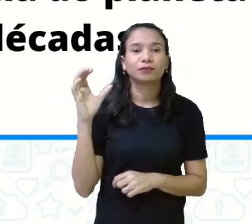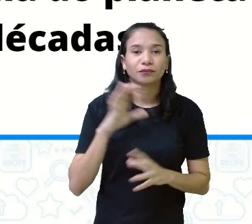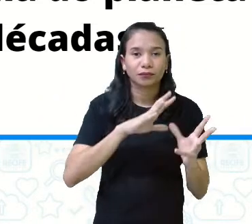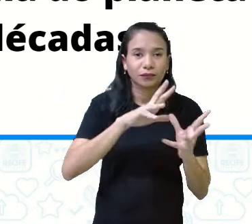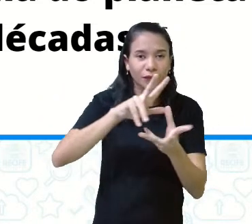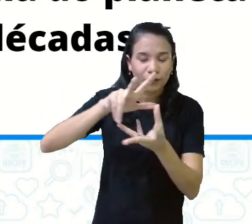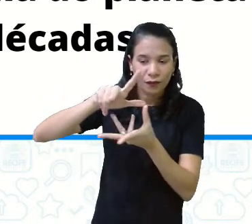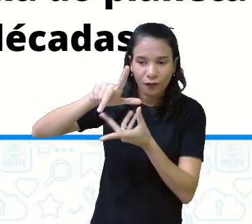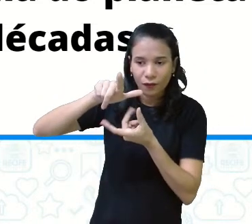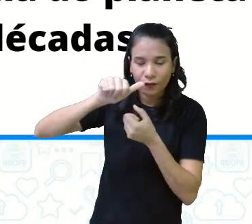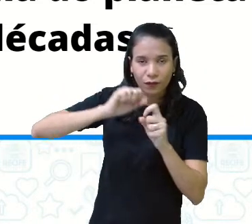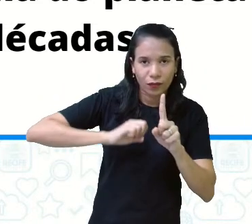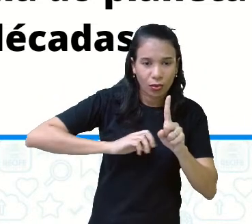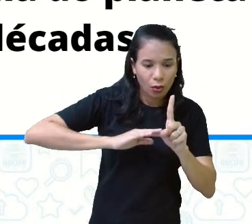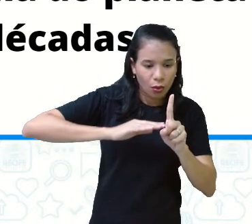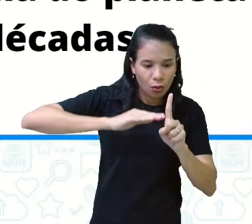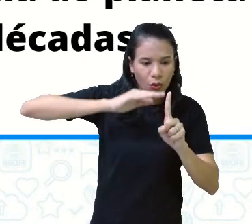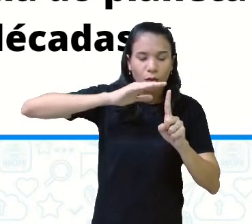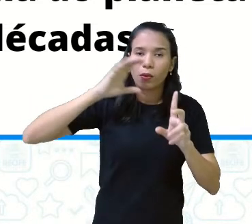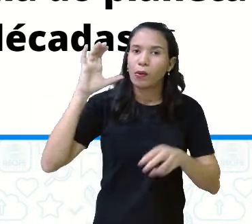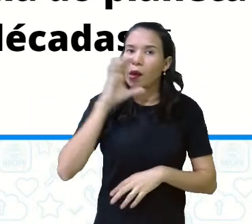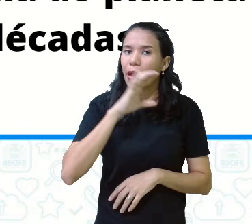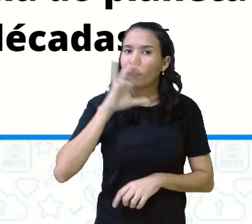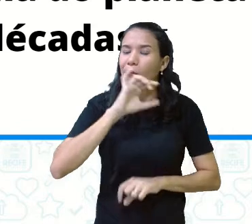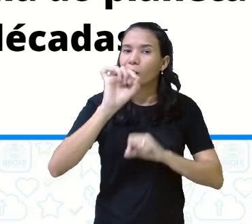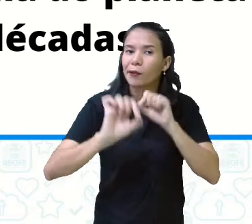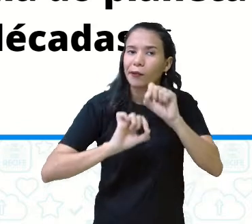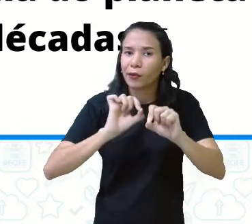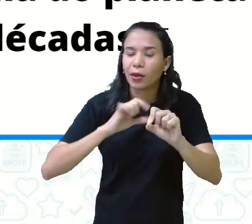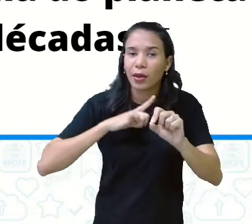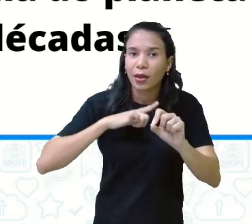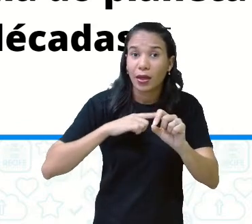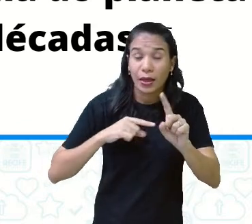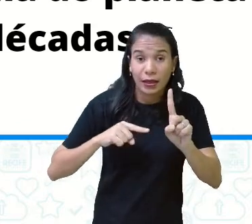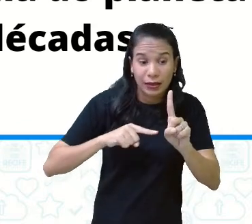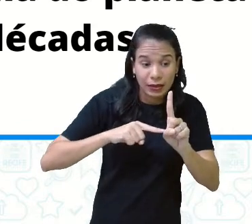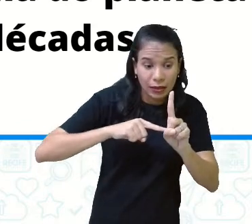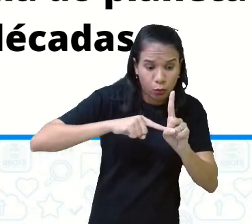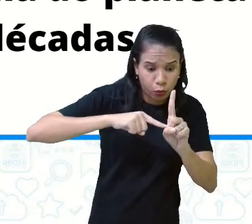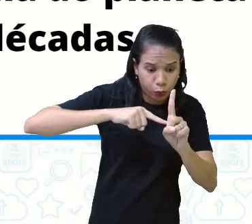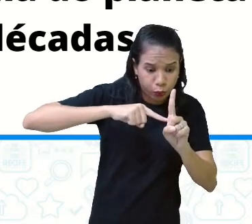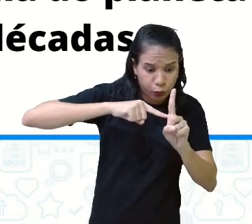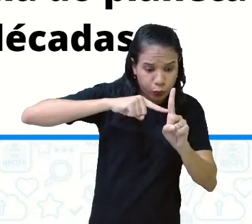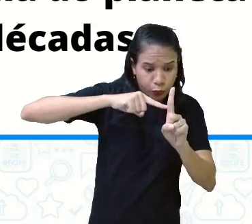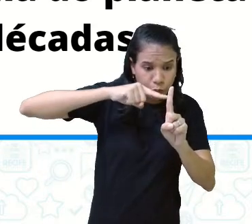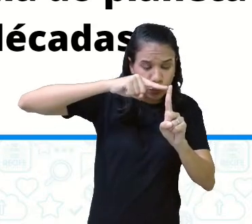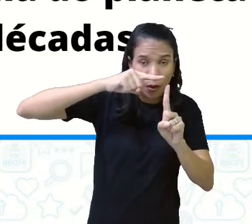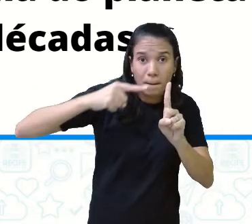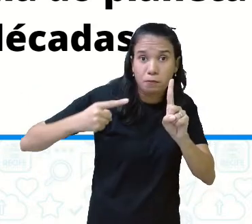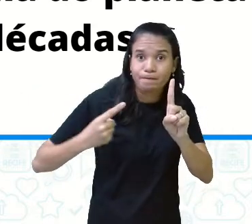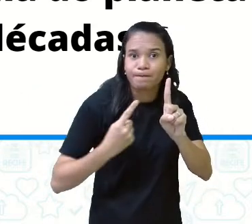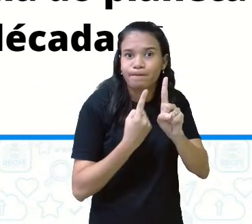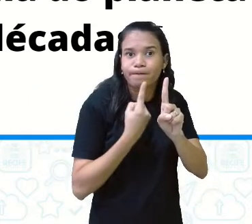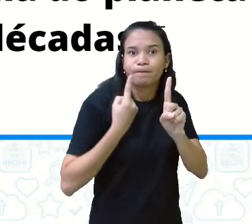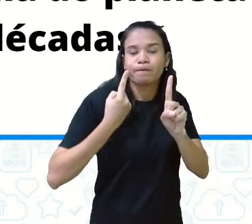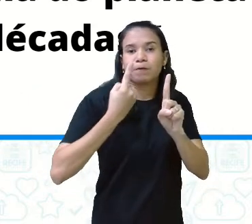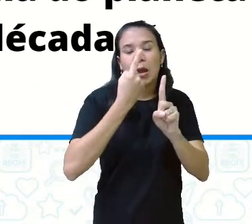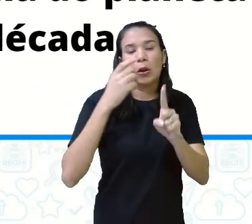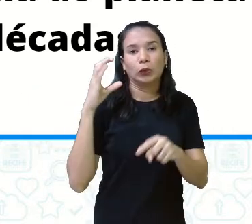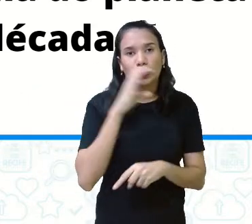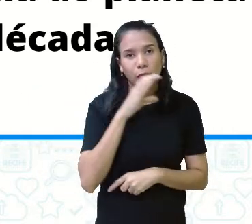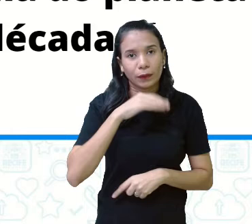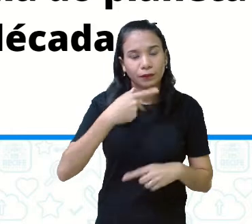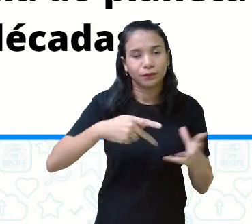O aquecimento global refere-se ao aumento anormal da temperatura média